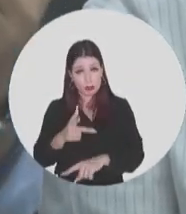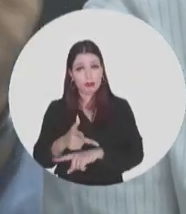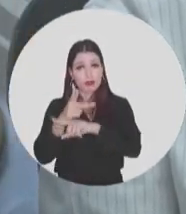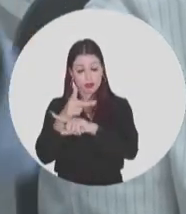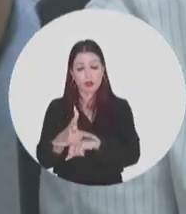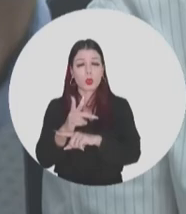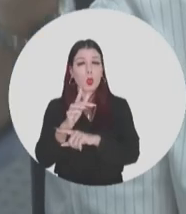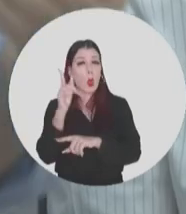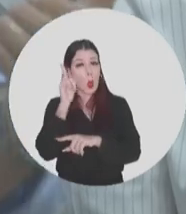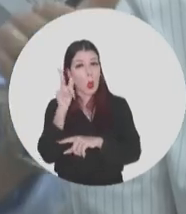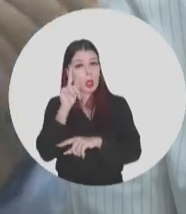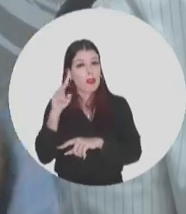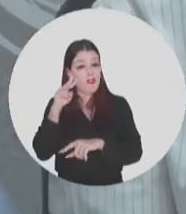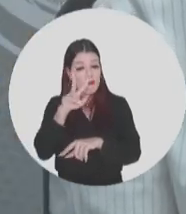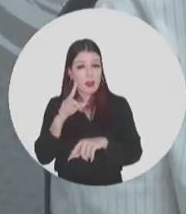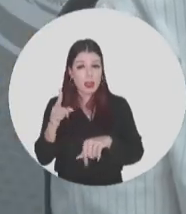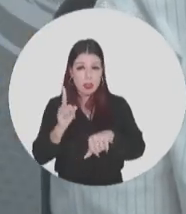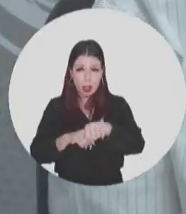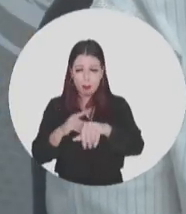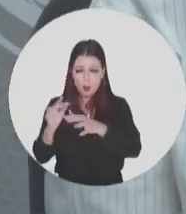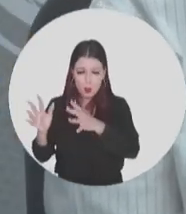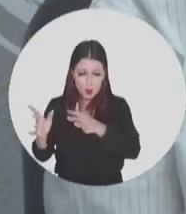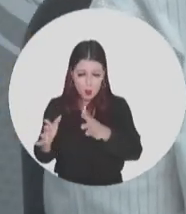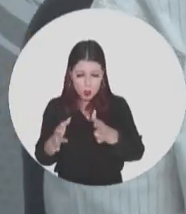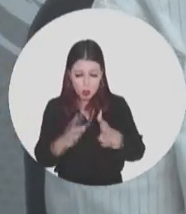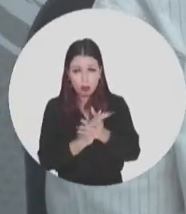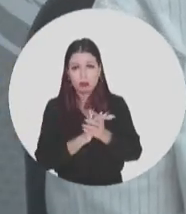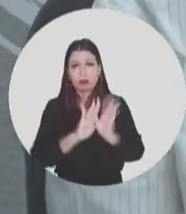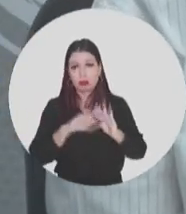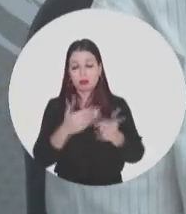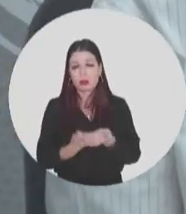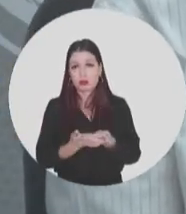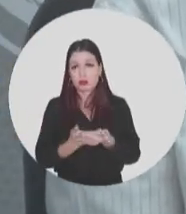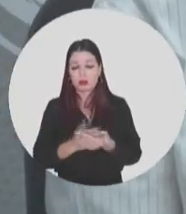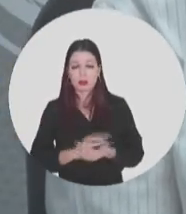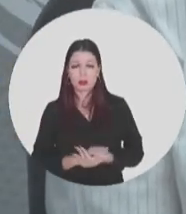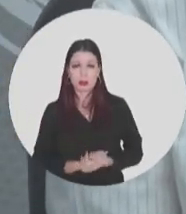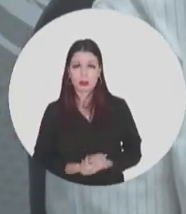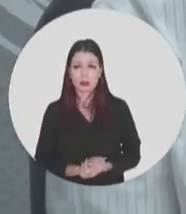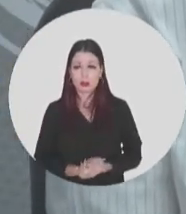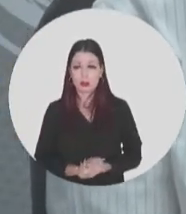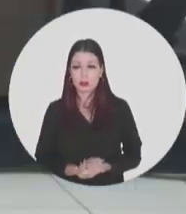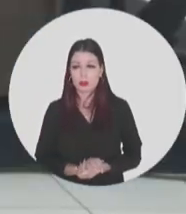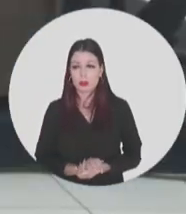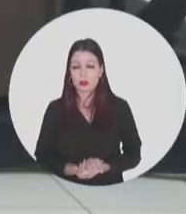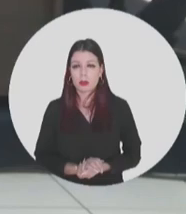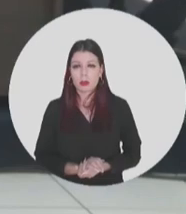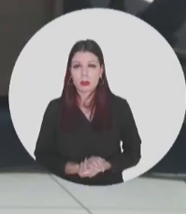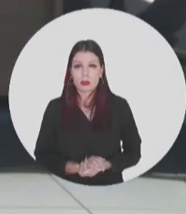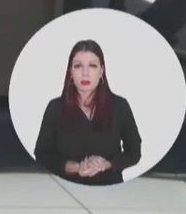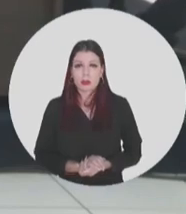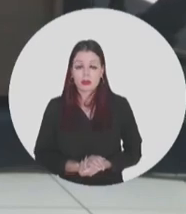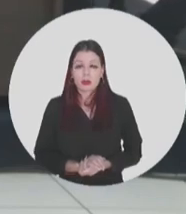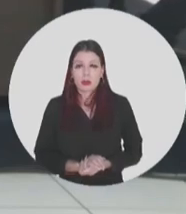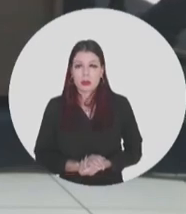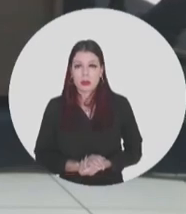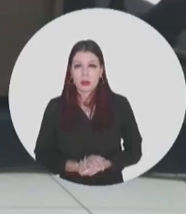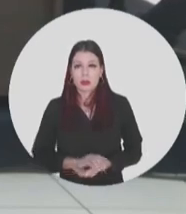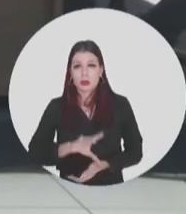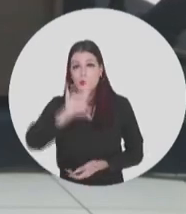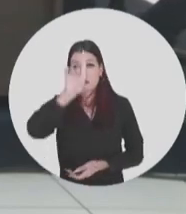Civil sempre e o mais rápido possível todo e qualquer caso de violência ou atentado que houver, para que a polícia chegue a essas